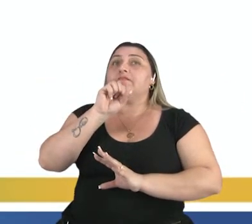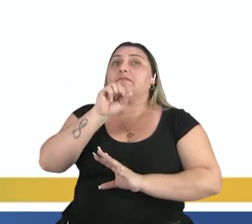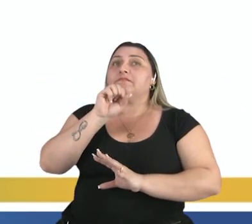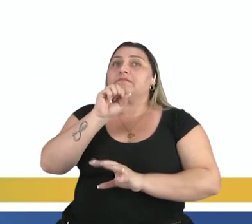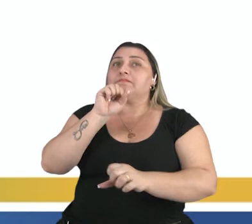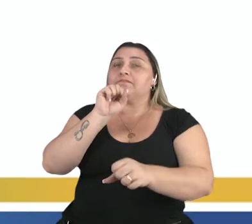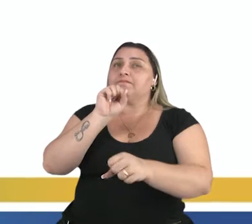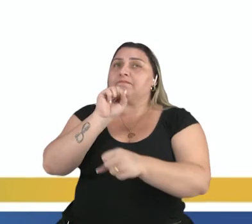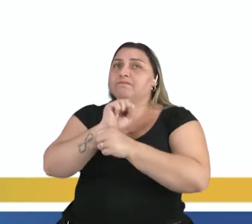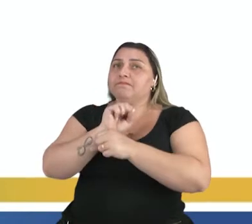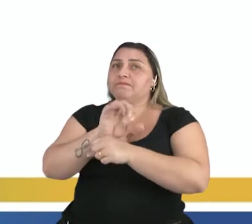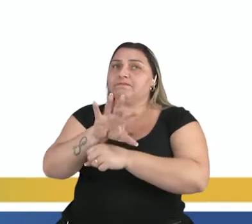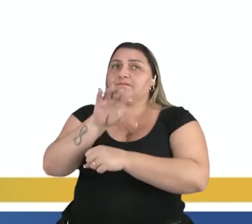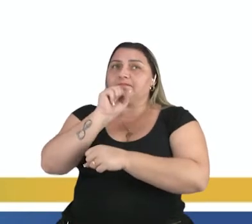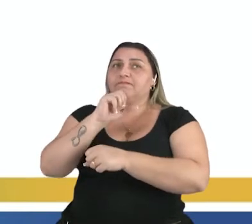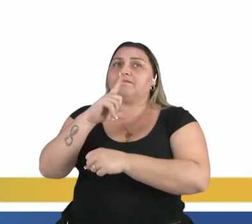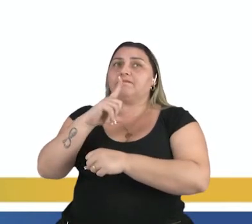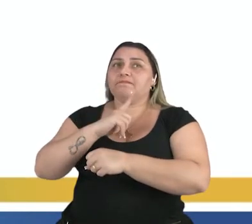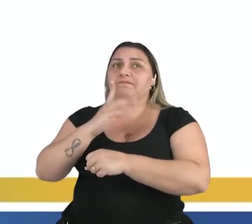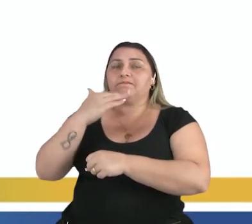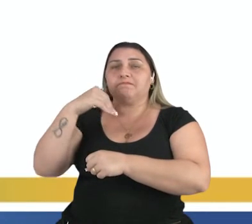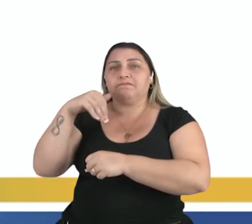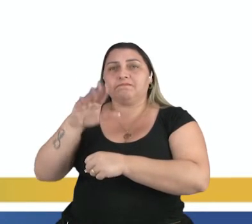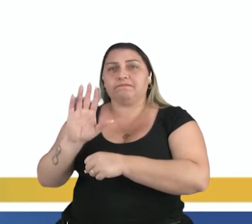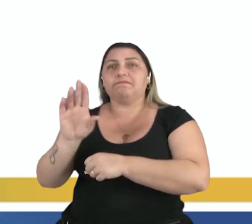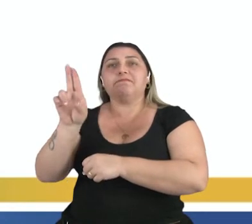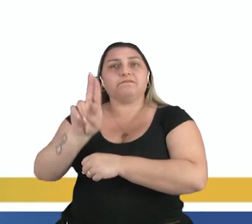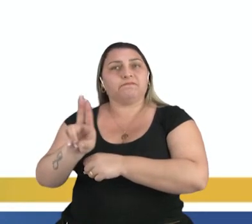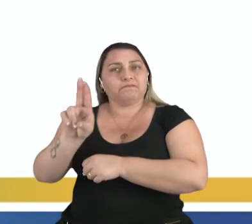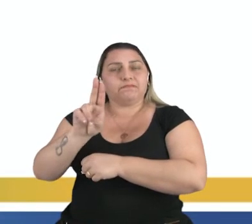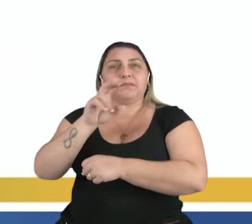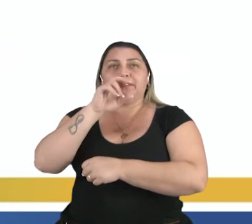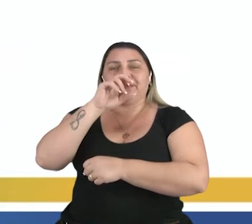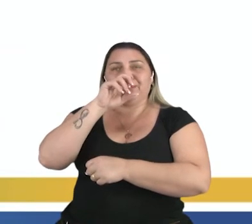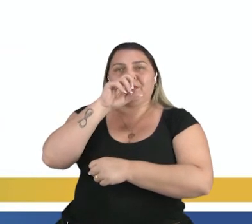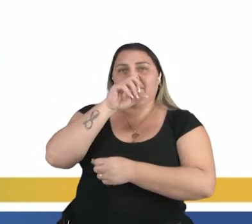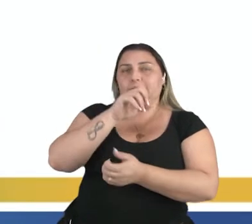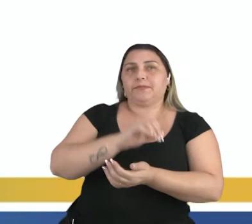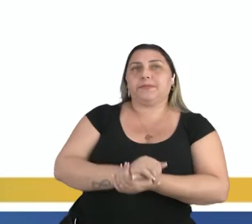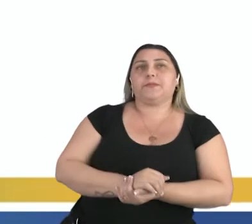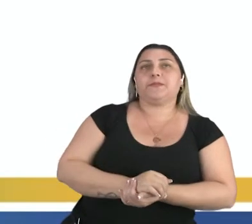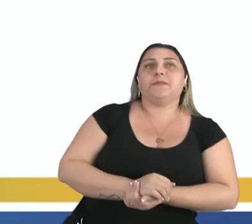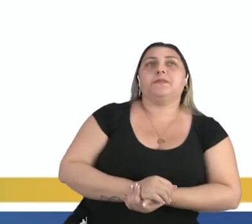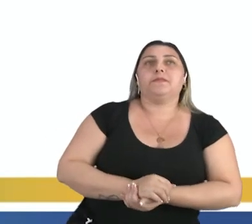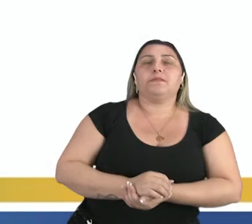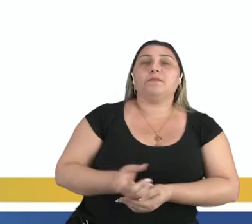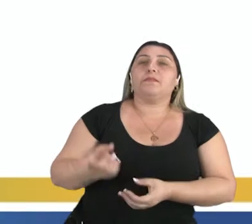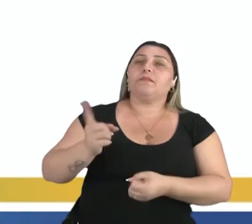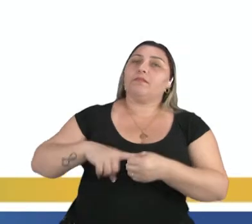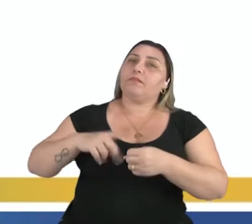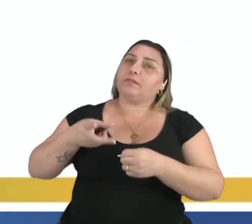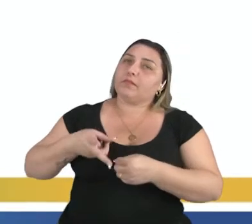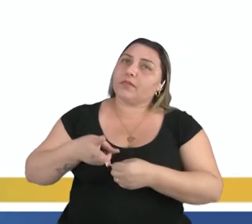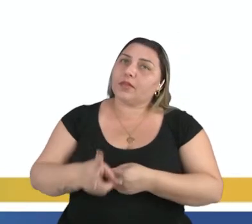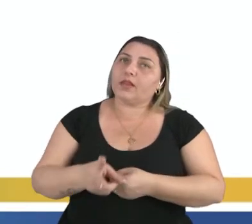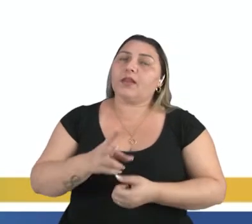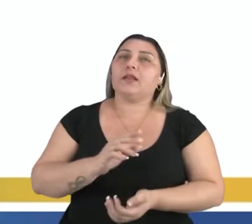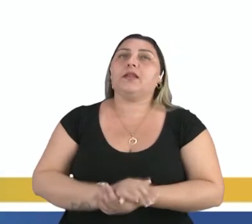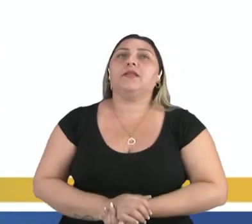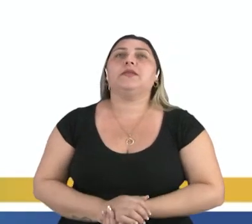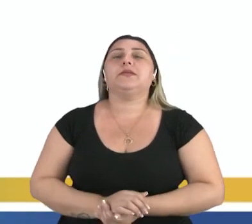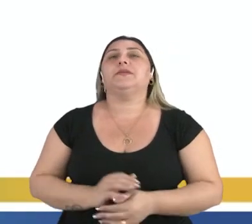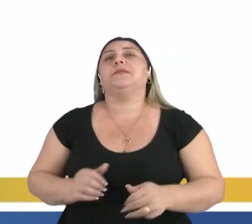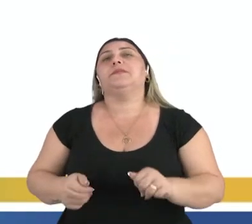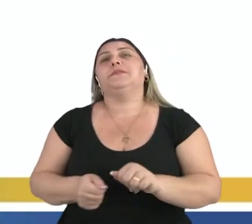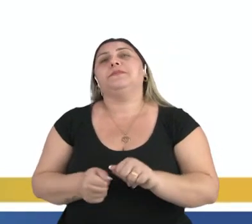democracia. Prender a respiração terá mais uma utilidade. Então, nós voltamos aqui, ele continua, né,